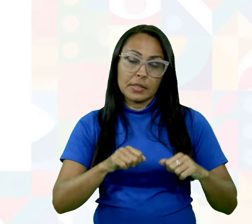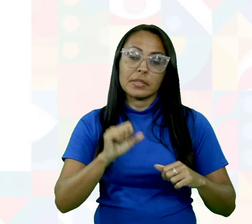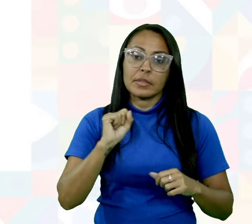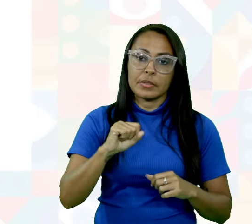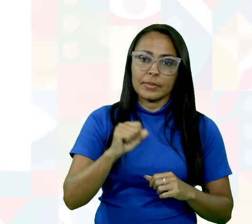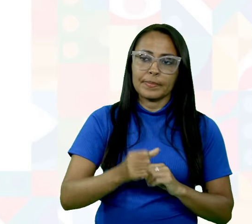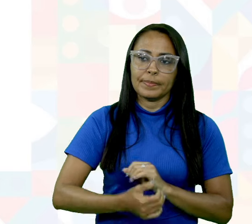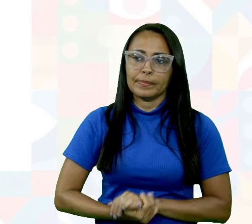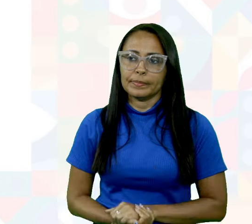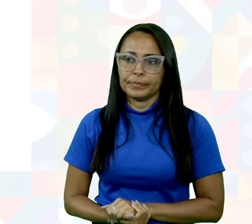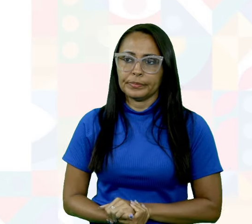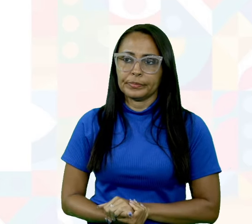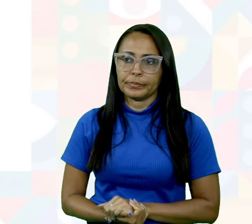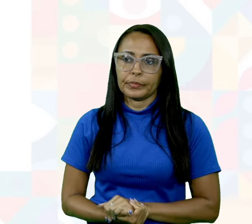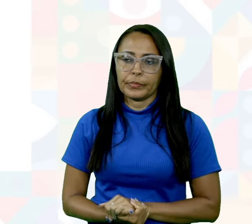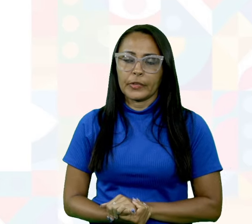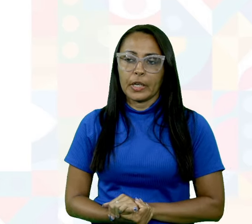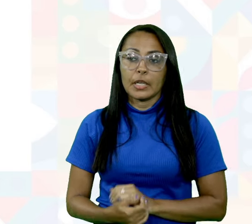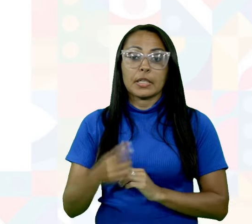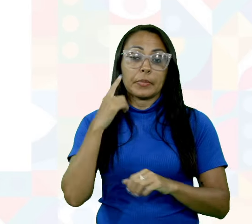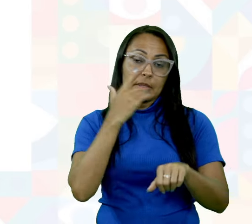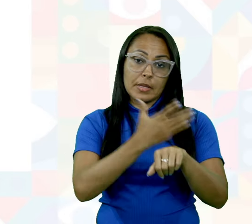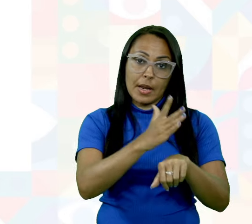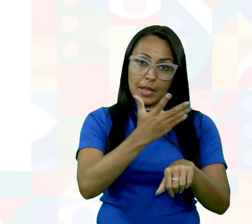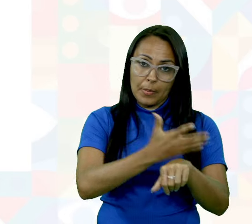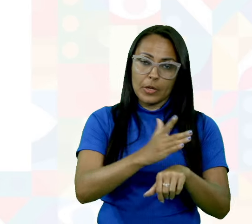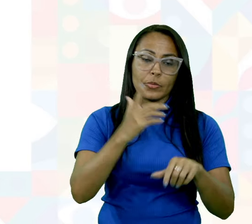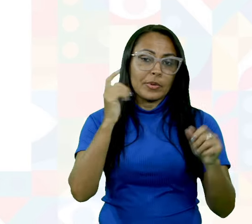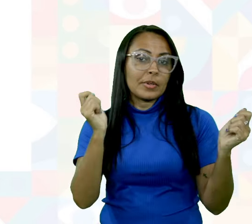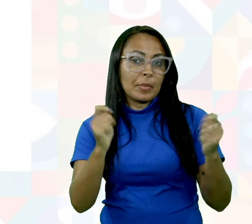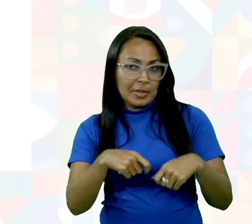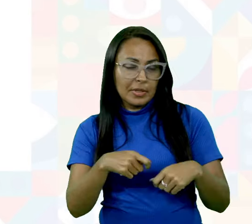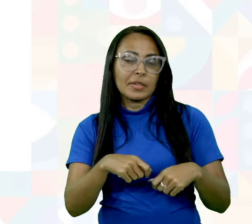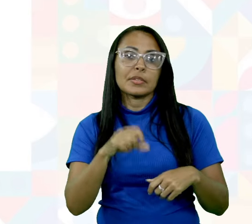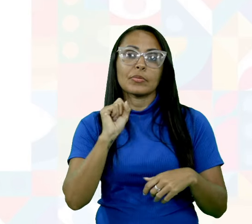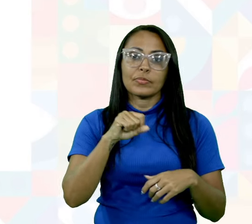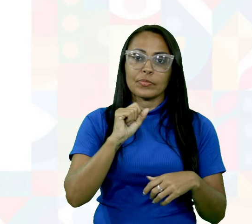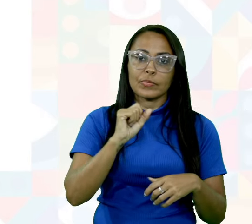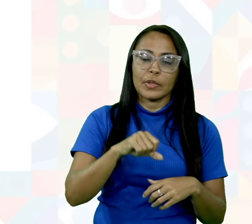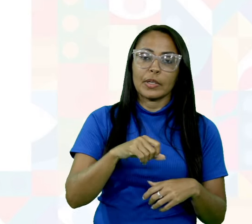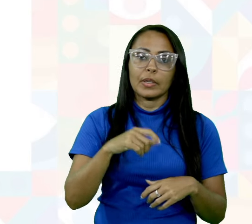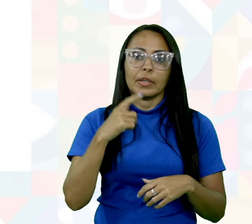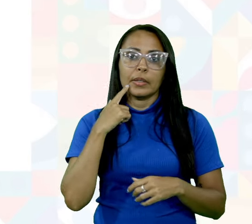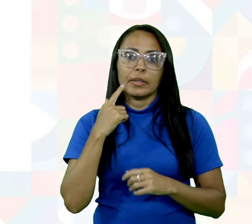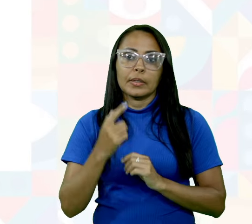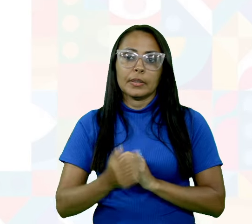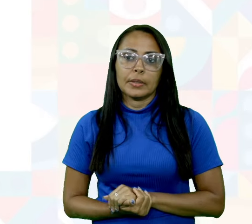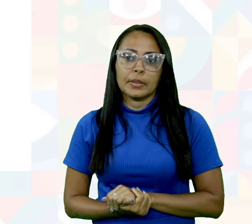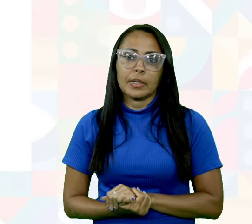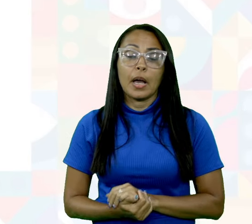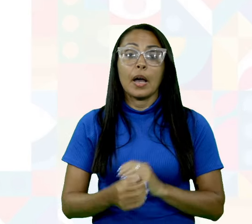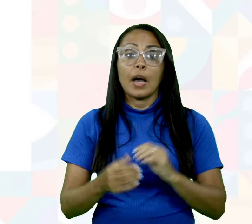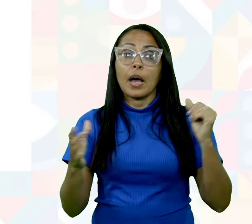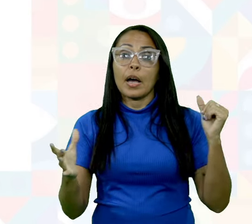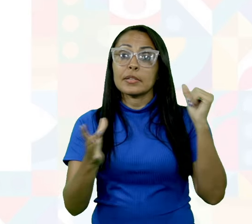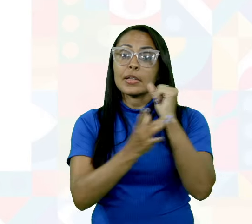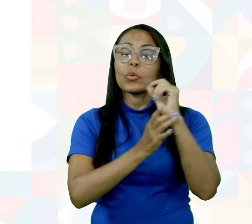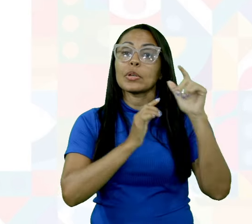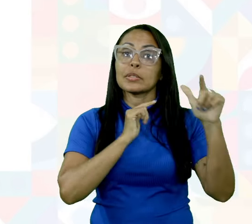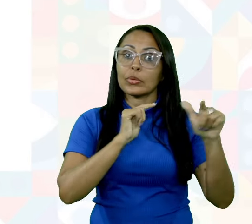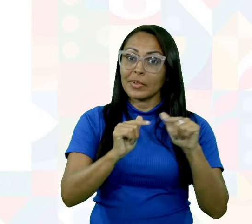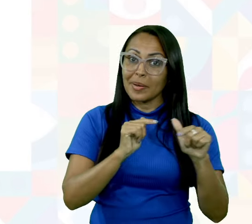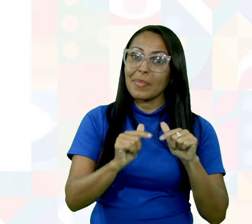reforço. Dentre elas, a questão do treinamento e capacitação, muito comum dentro das organizações. A segurança no trabalho.